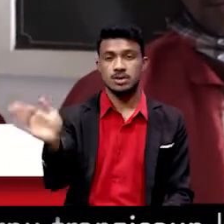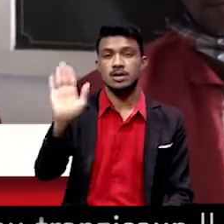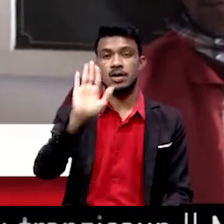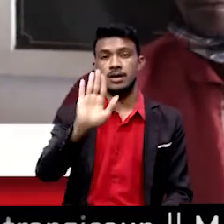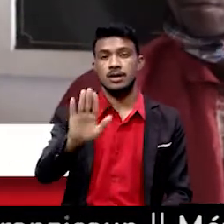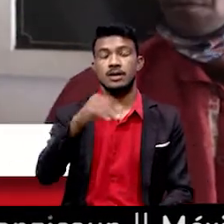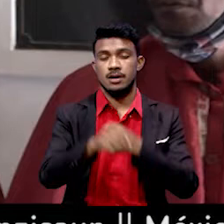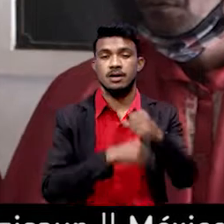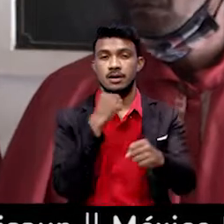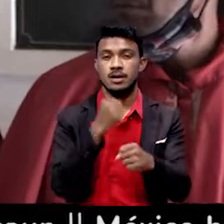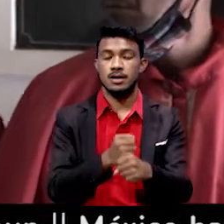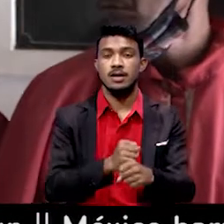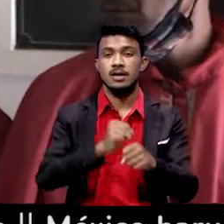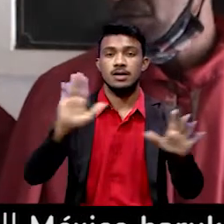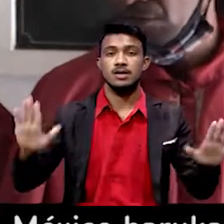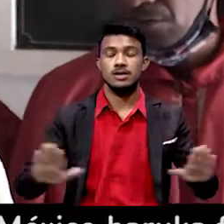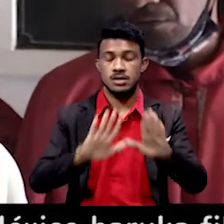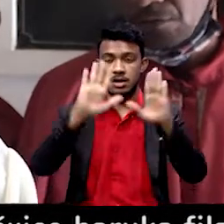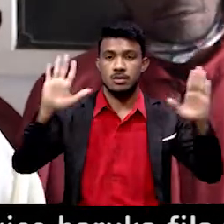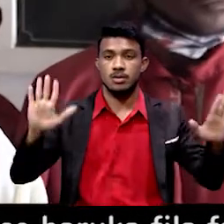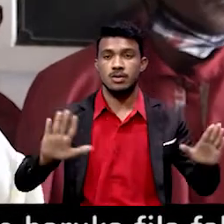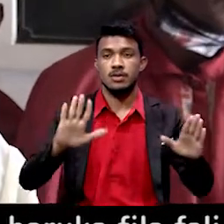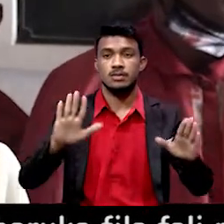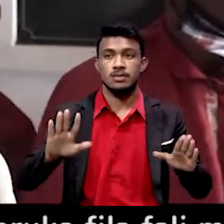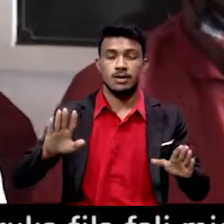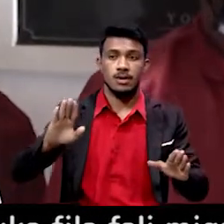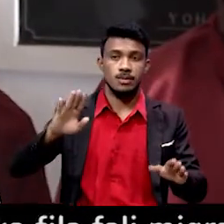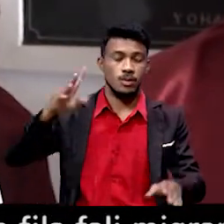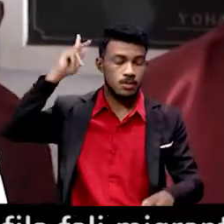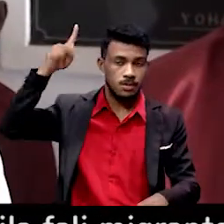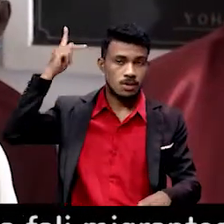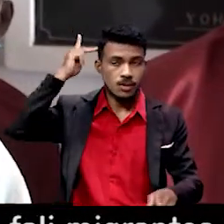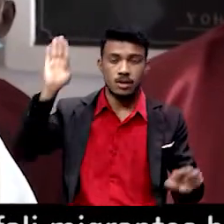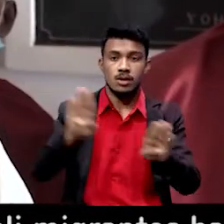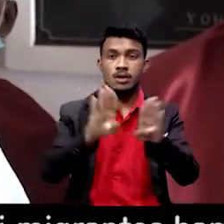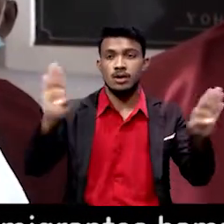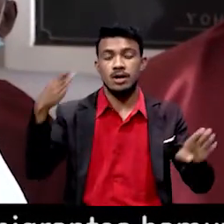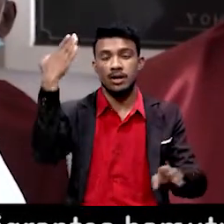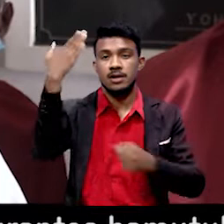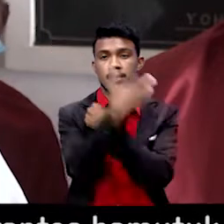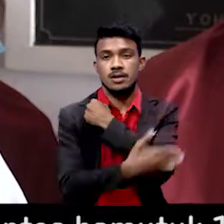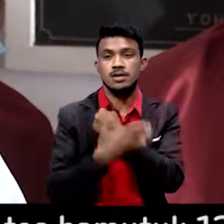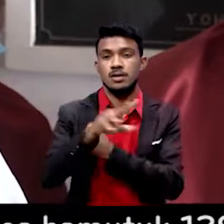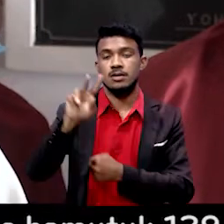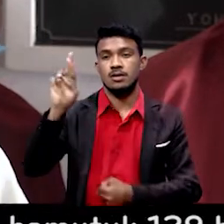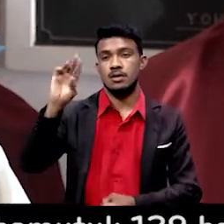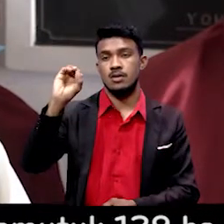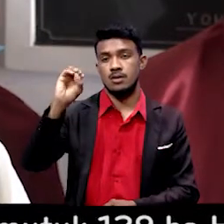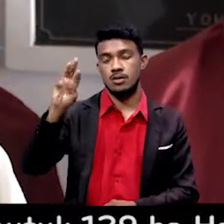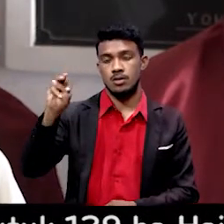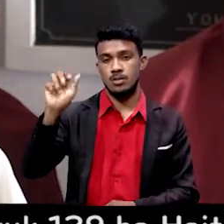dia sabro liubane am Papa loka iha na Roma no o, i husik ba diocese hototo i